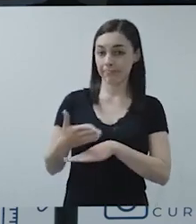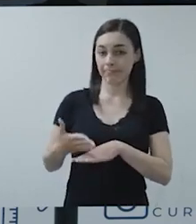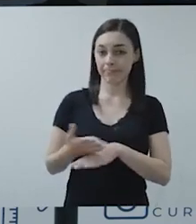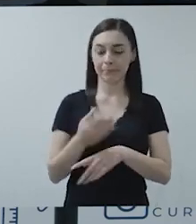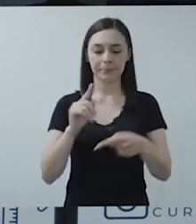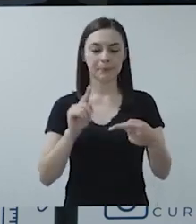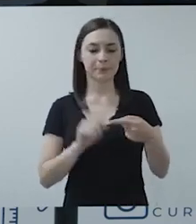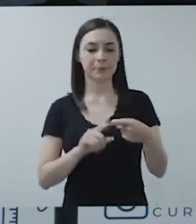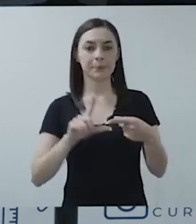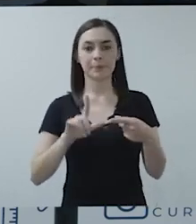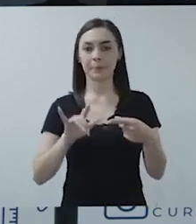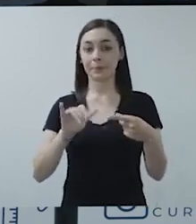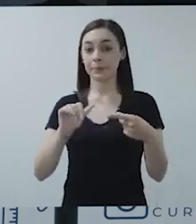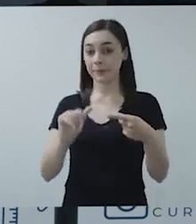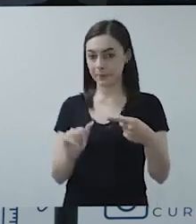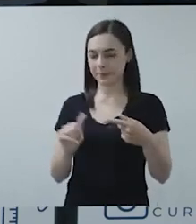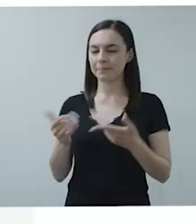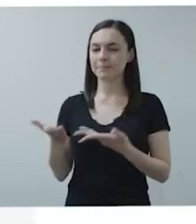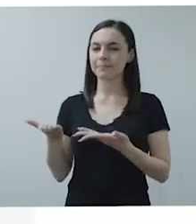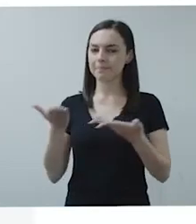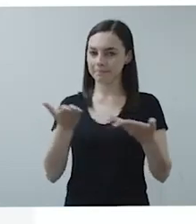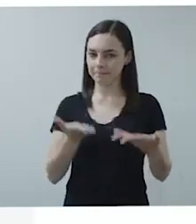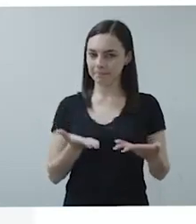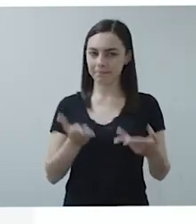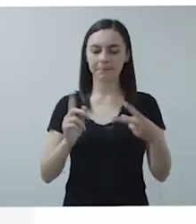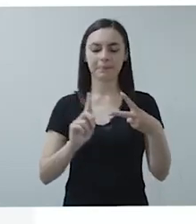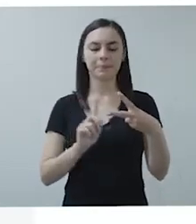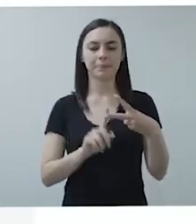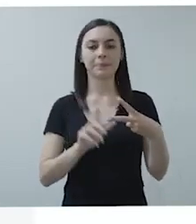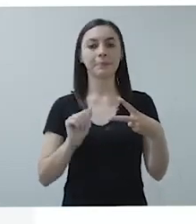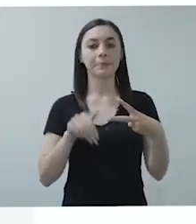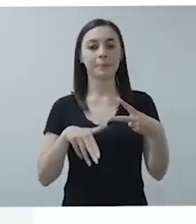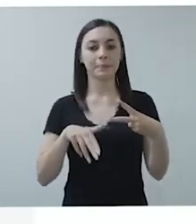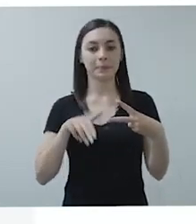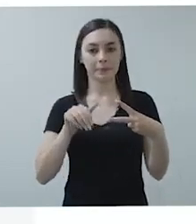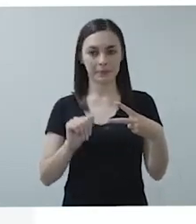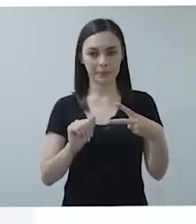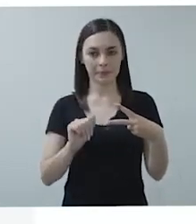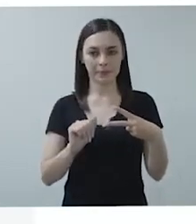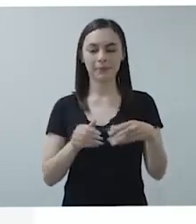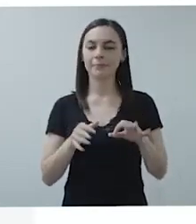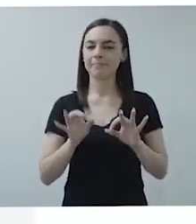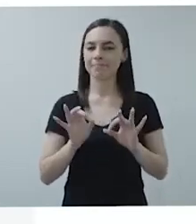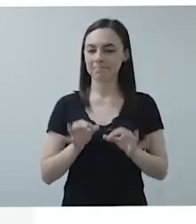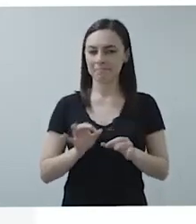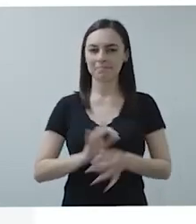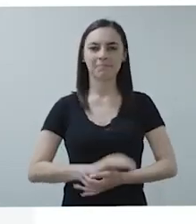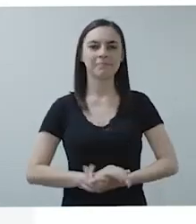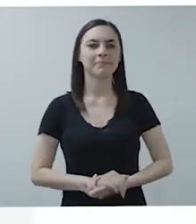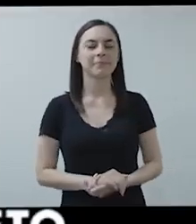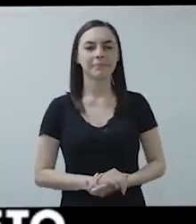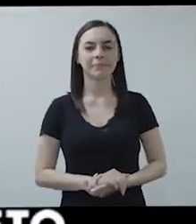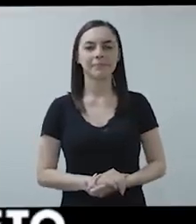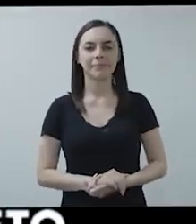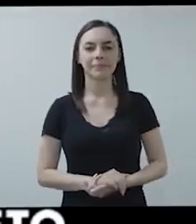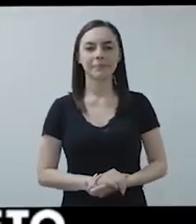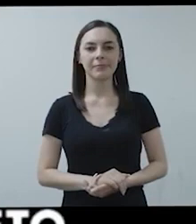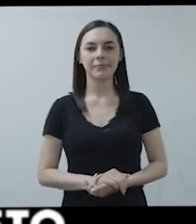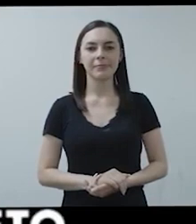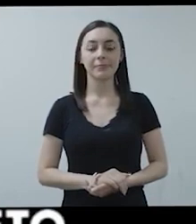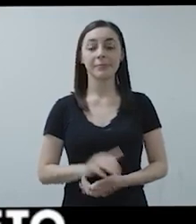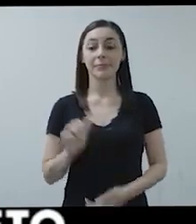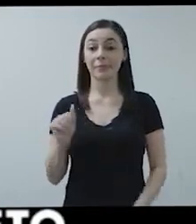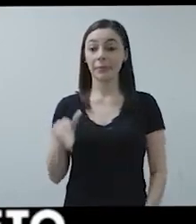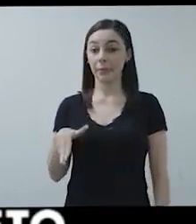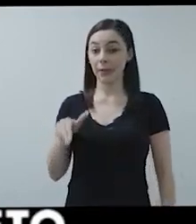A Lia, seja bem-vinda, Lia, e a Ana. Muito bem. E a nossa